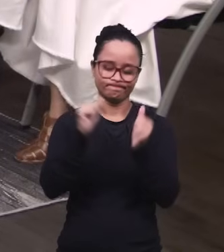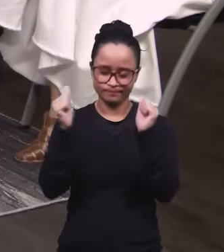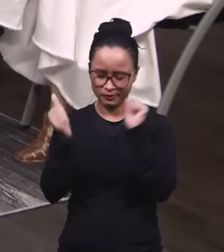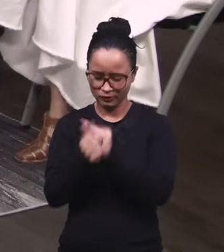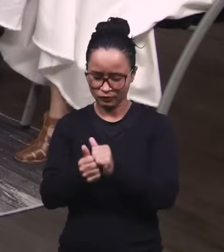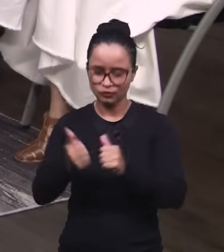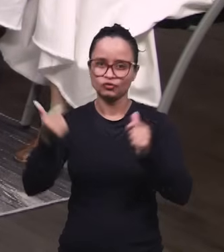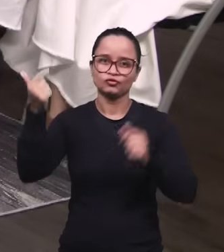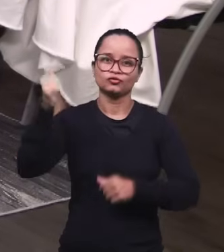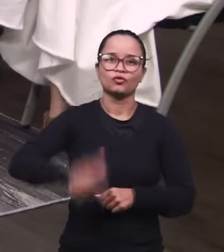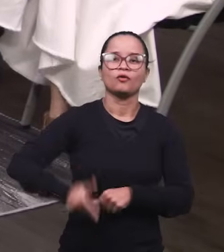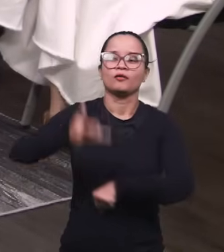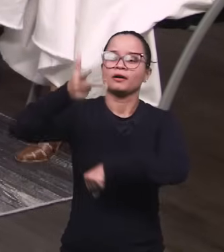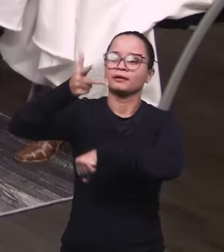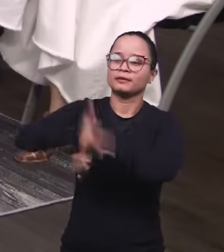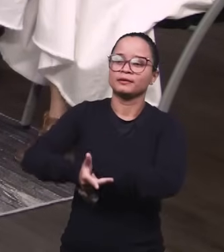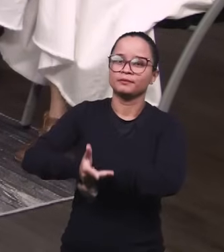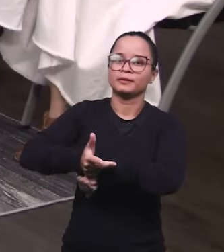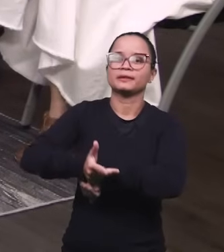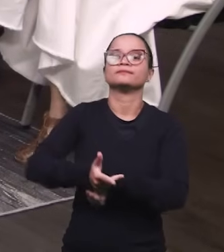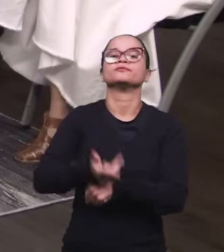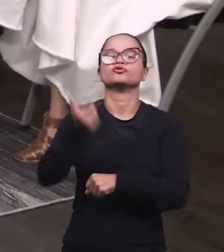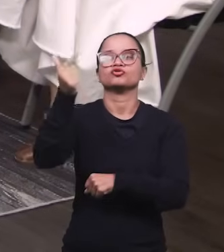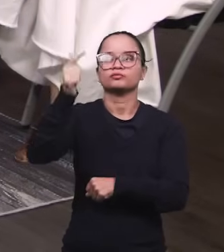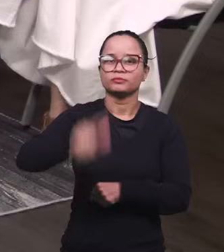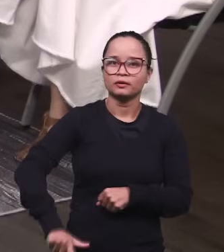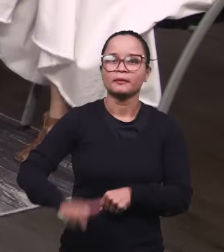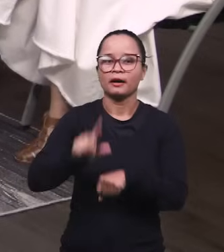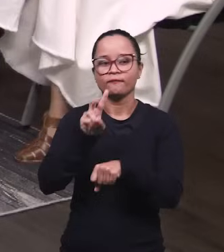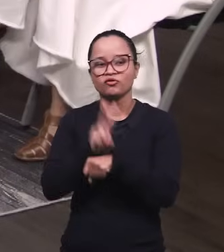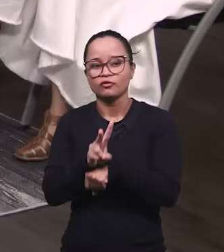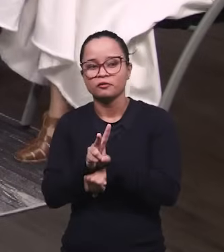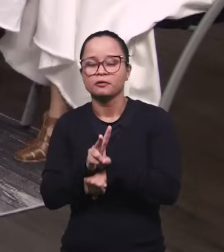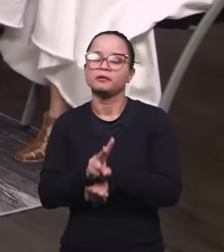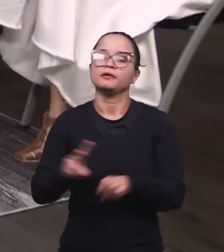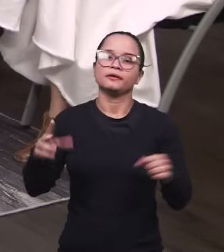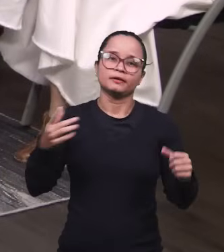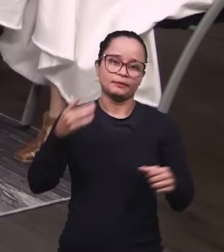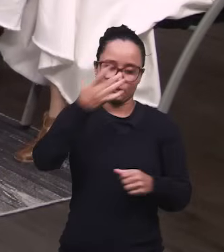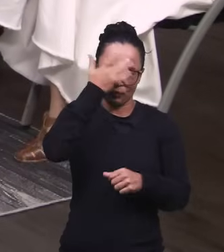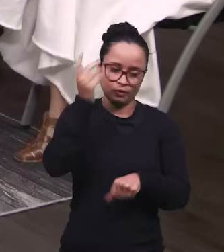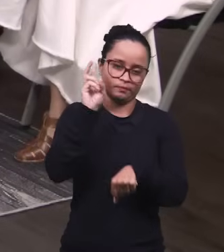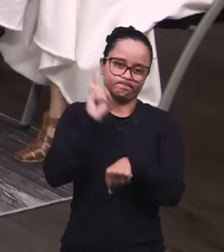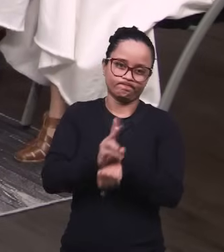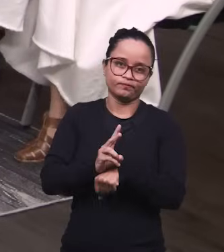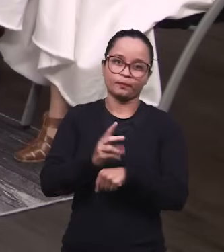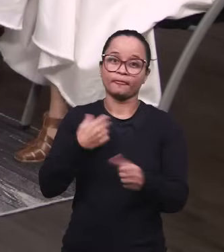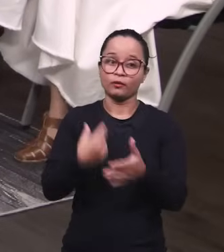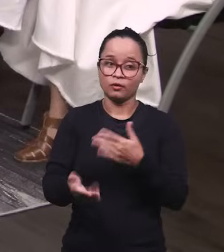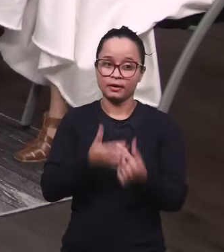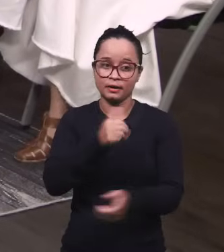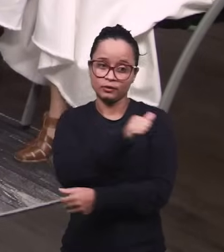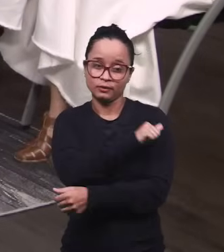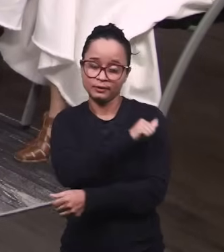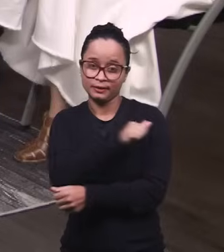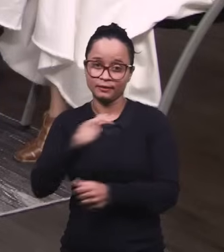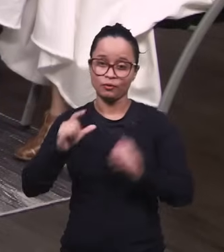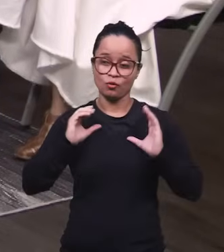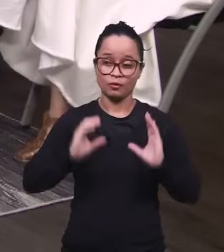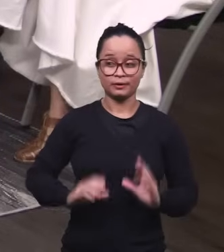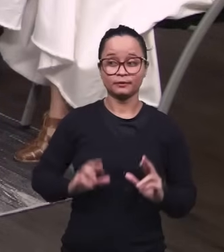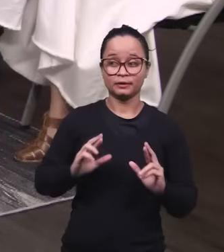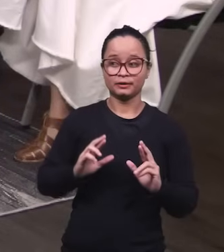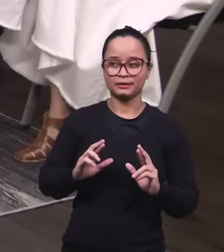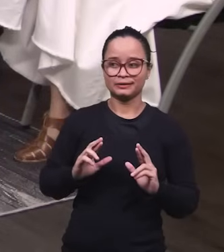novo. Câmera de vigilância, coloca vigia na escola. Como que nós vamos, né? Qualquer aluno que você via um comportamento mais